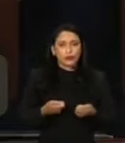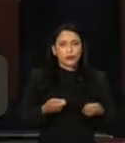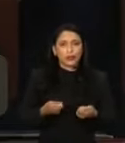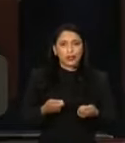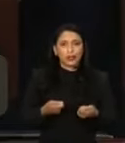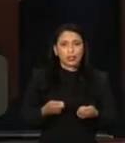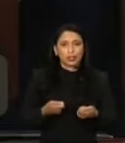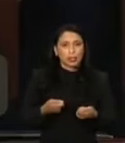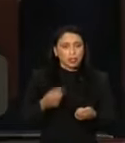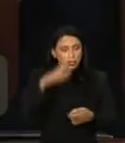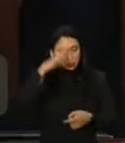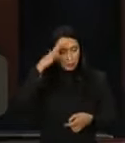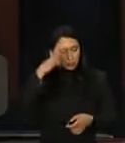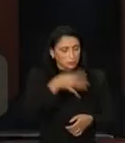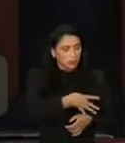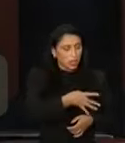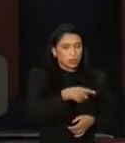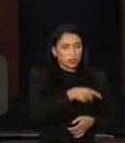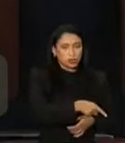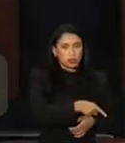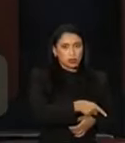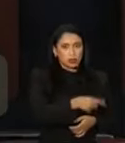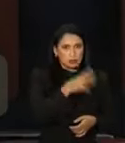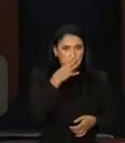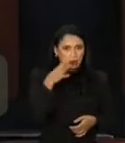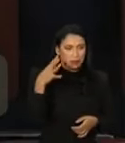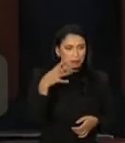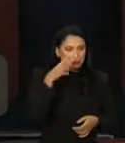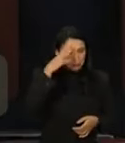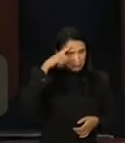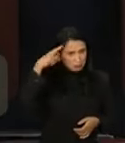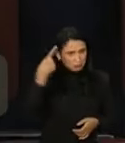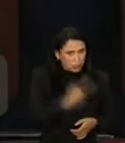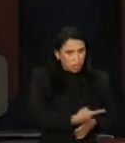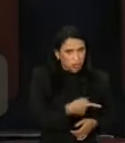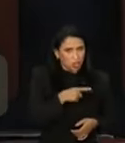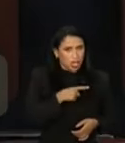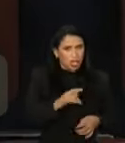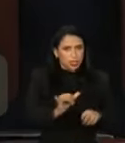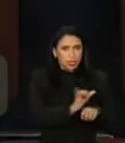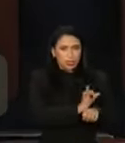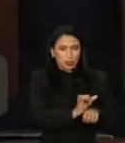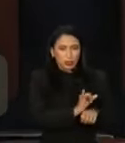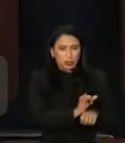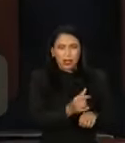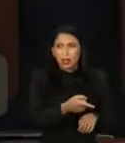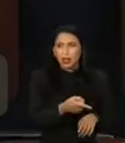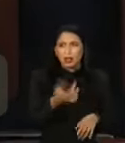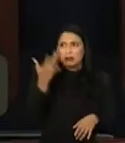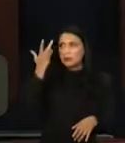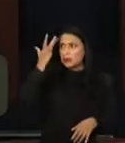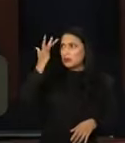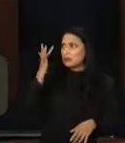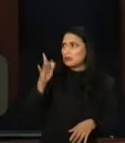executor, de modo que este atue como uma ferramenta sem discernimento da